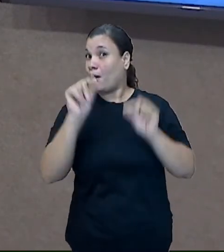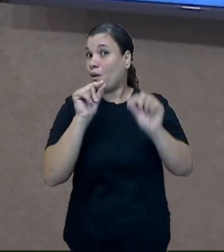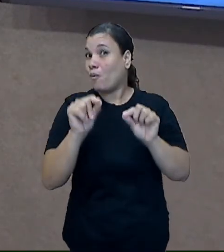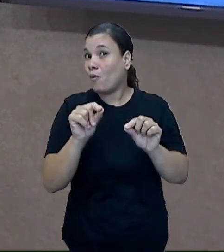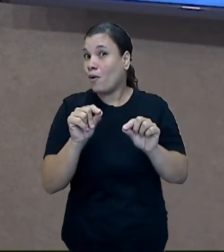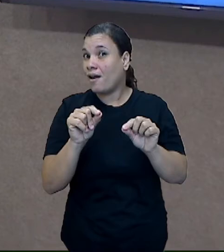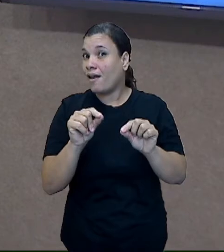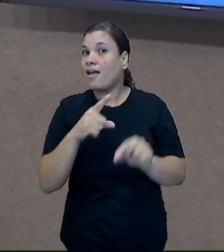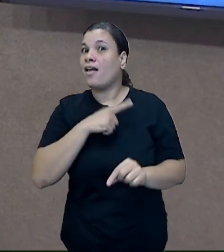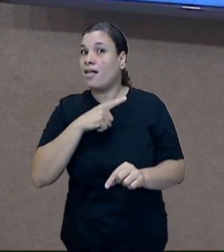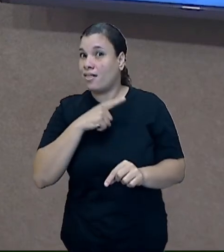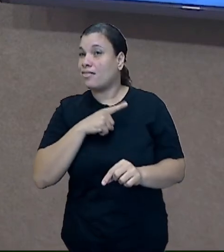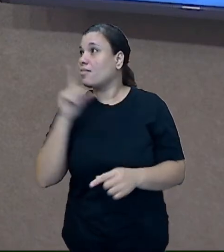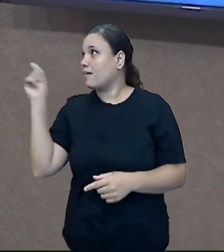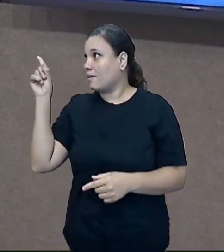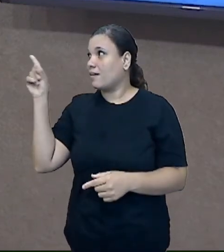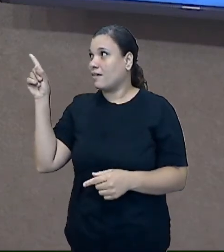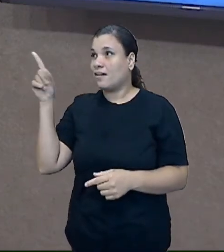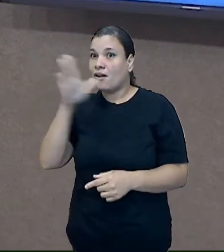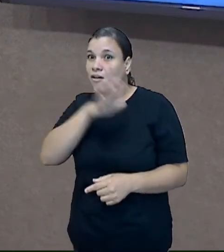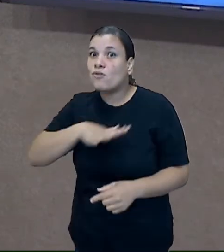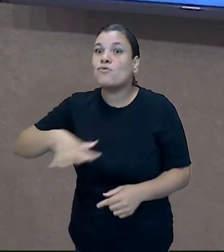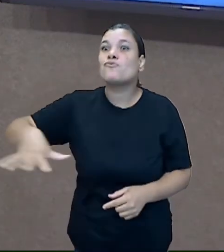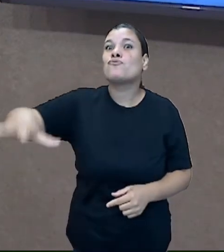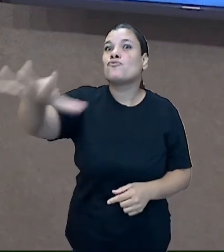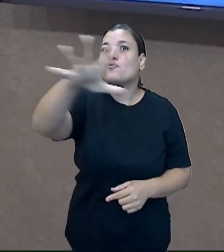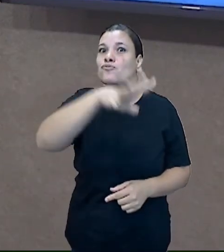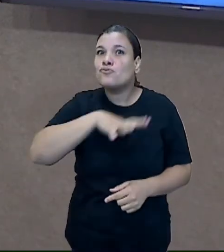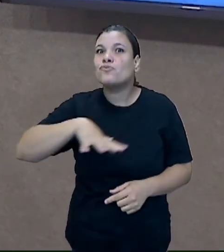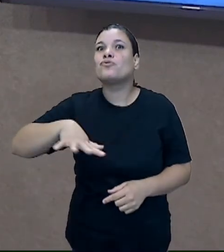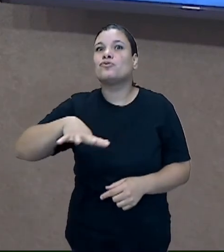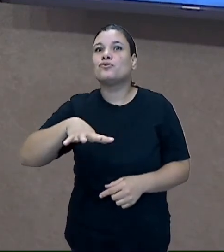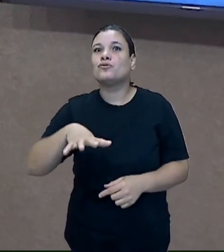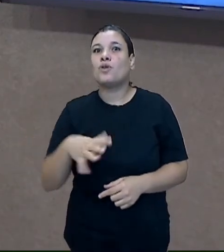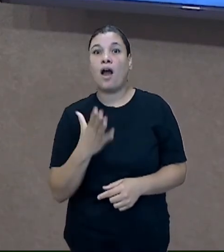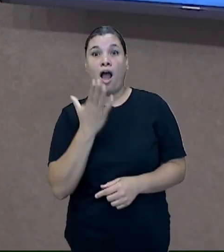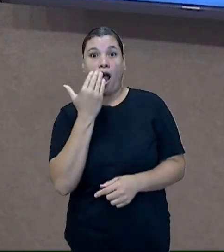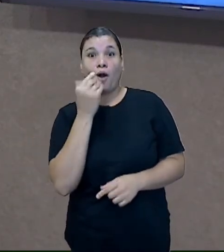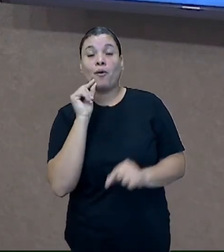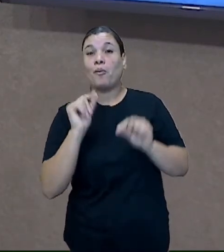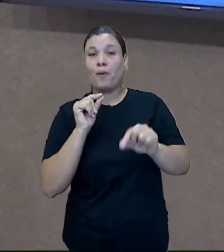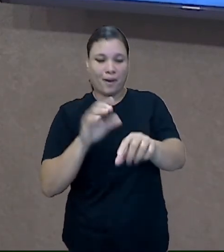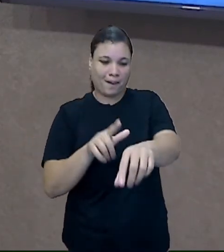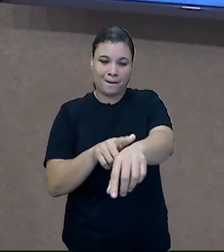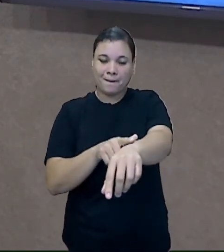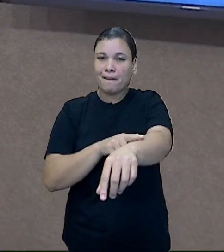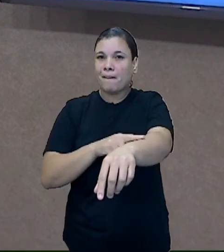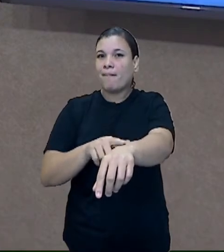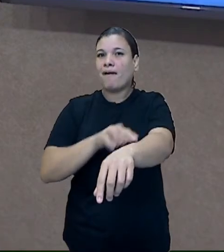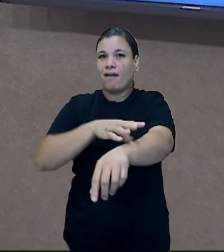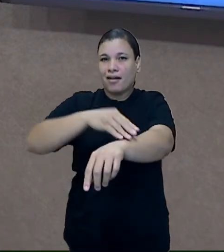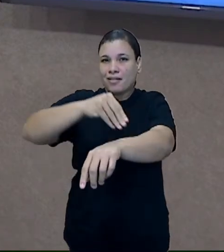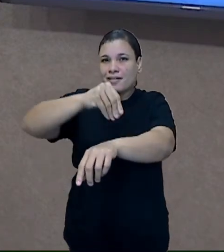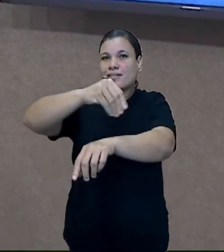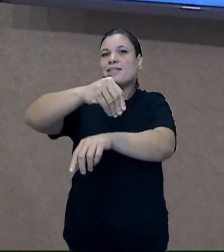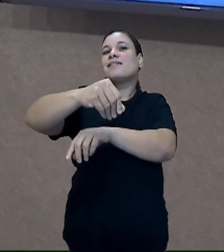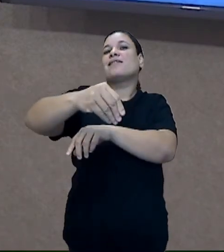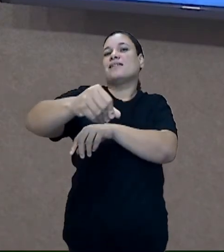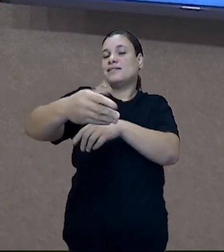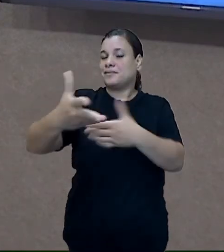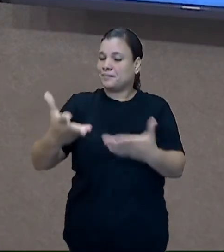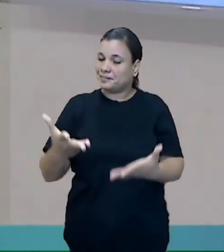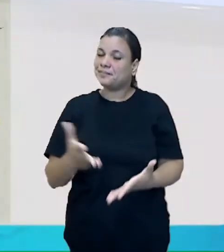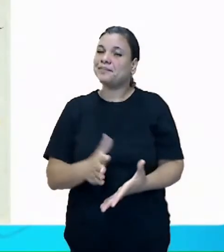ácarozinhos. Existem pessoas que têm alergias e não sabem que este serzinho ali pode